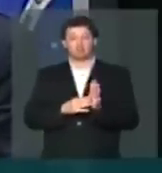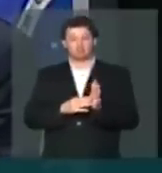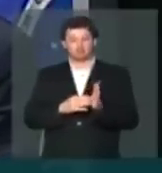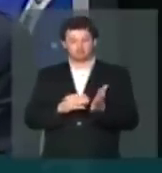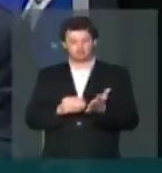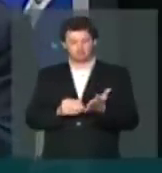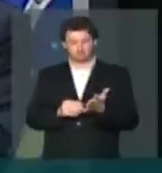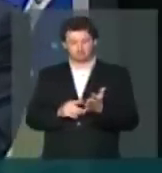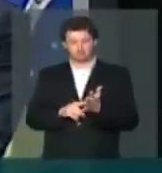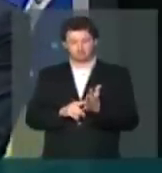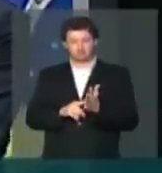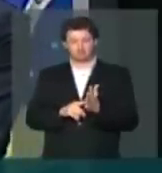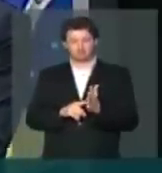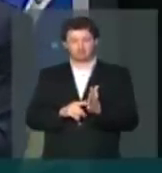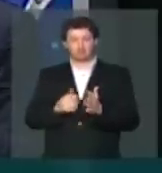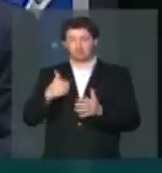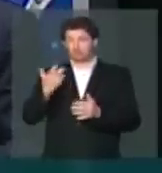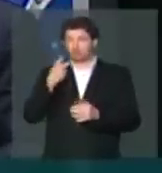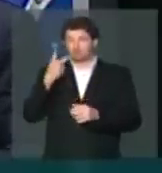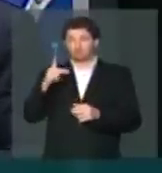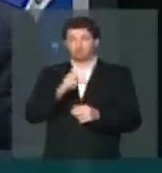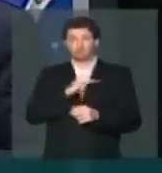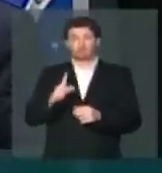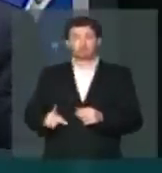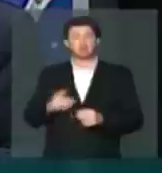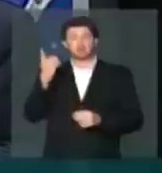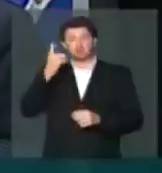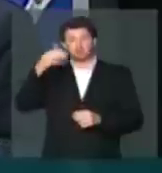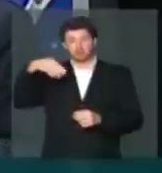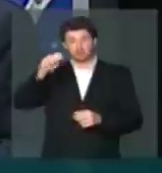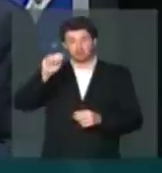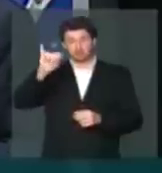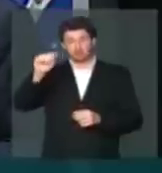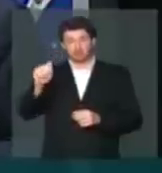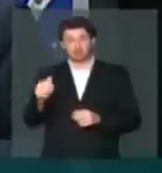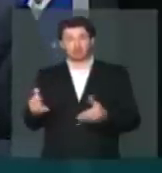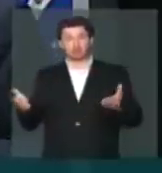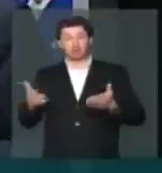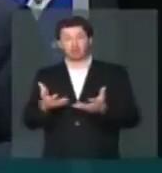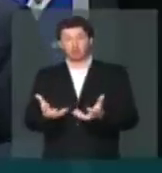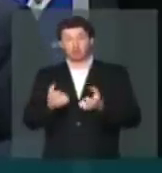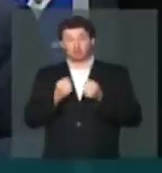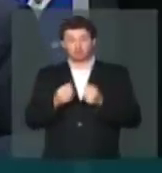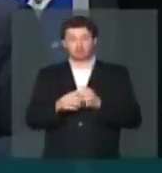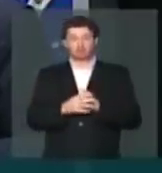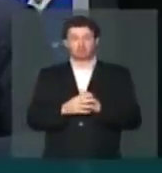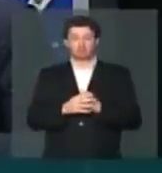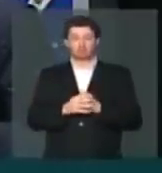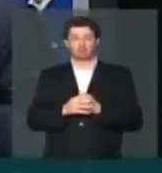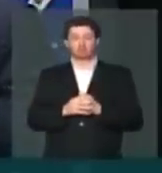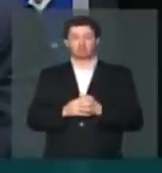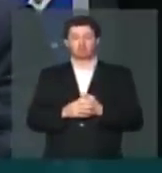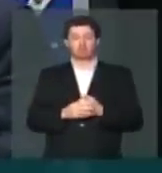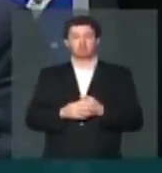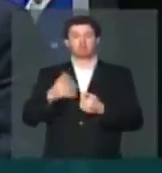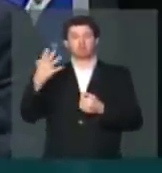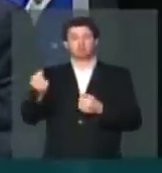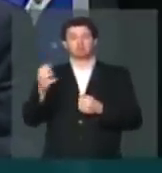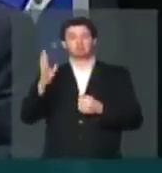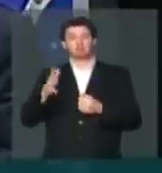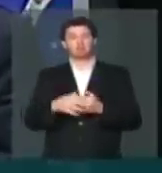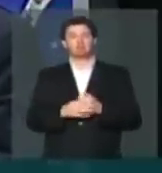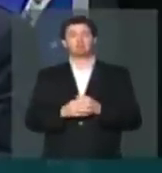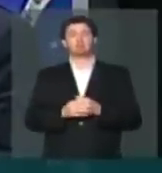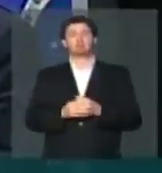inclusive, eu queria dizer, presidente, que o deputado Arthur Maia acaba de receber e já aceitar essas